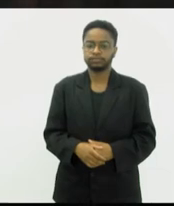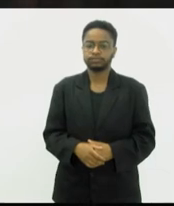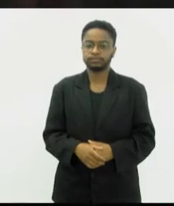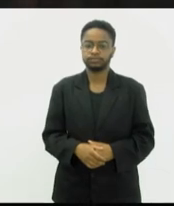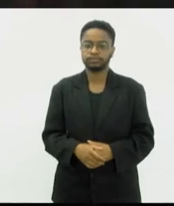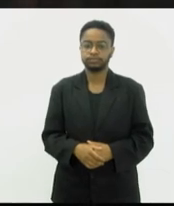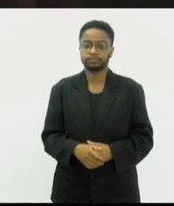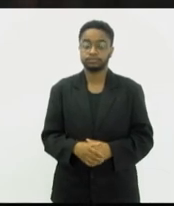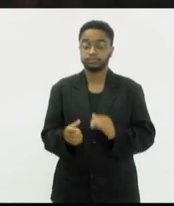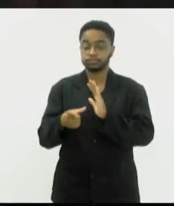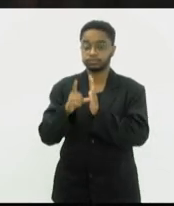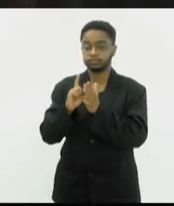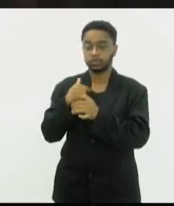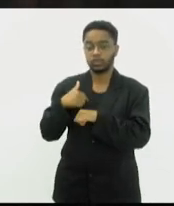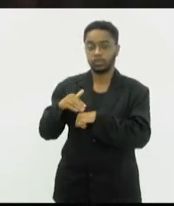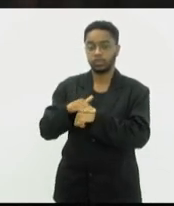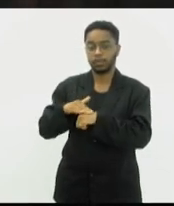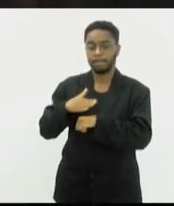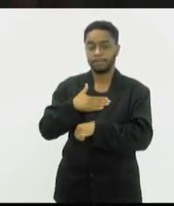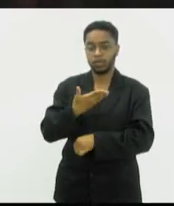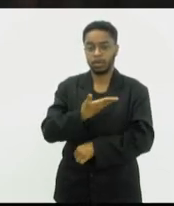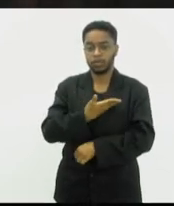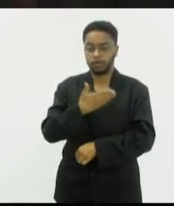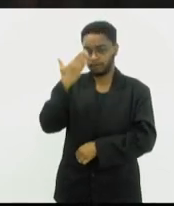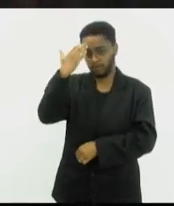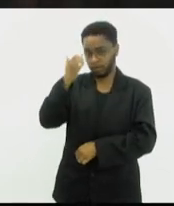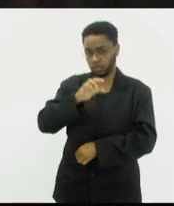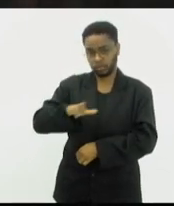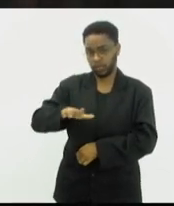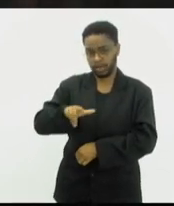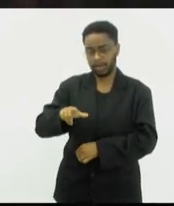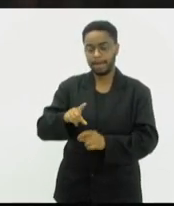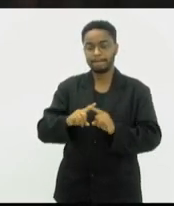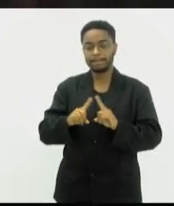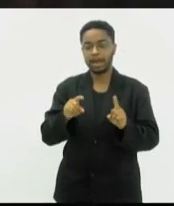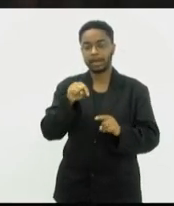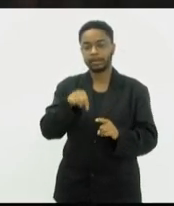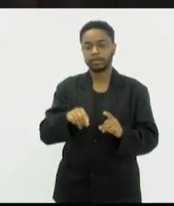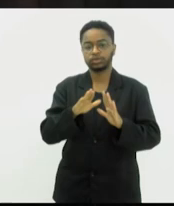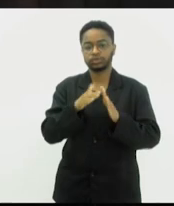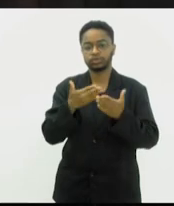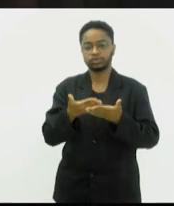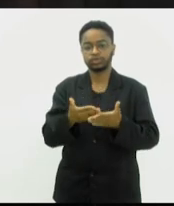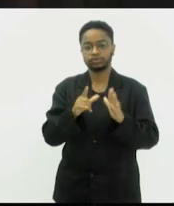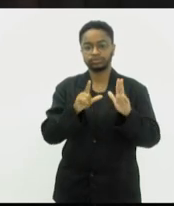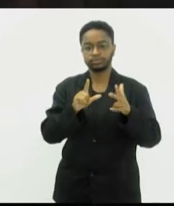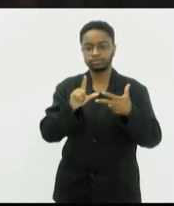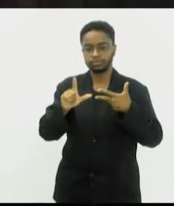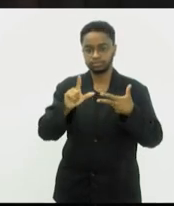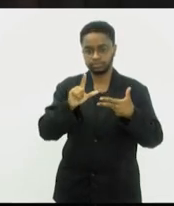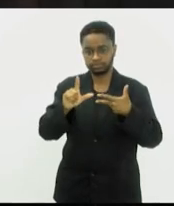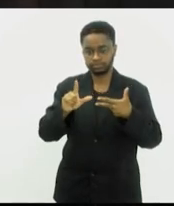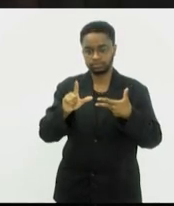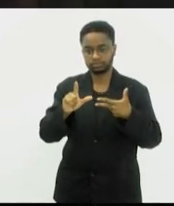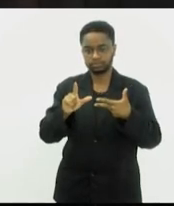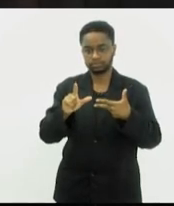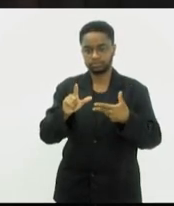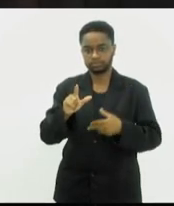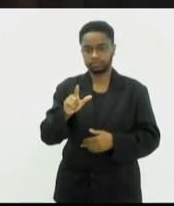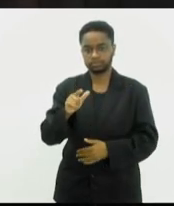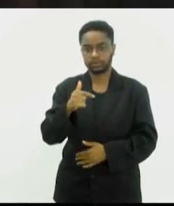um amigo anônimo que aqui na Escola do Legislativo,